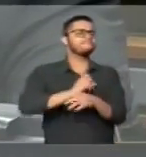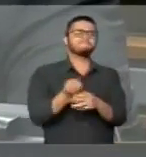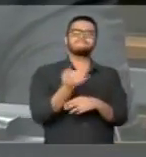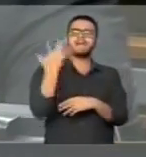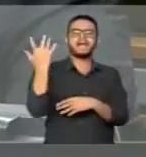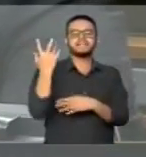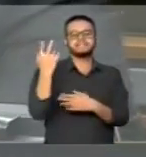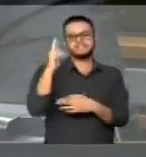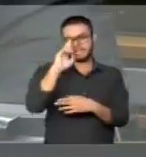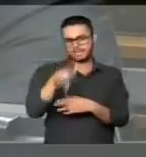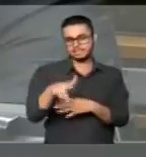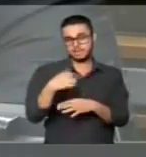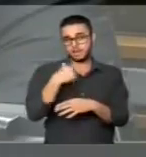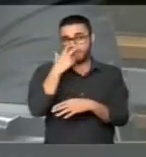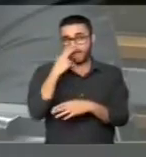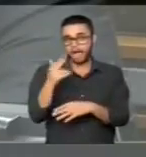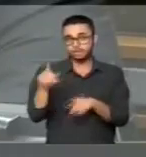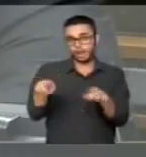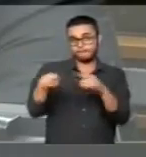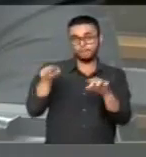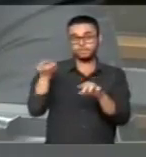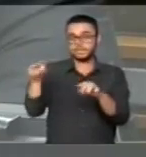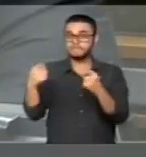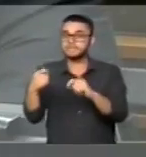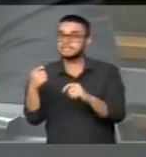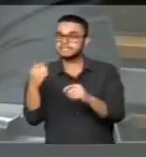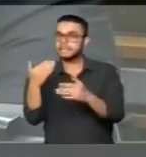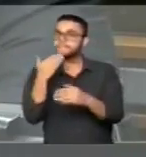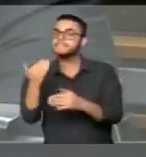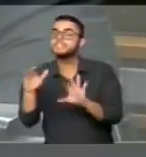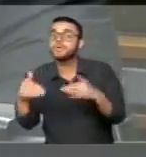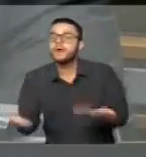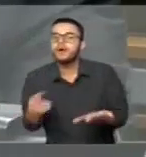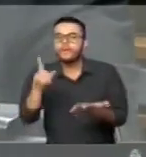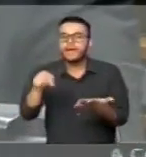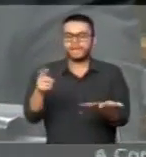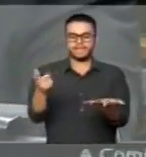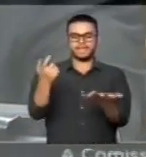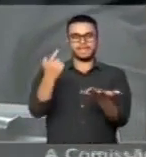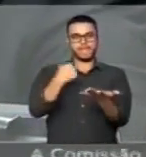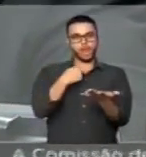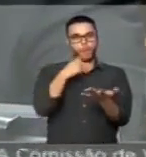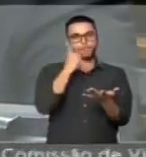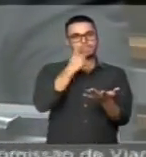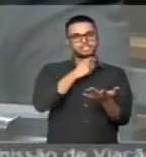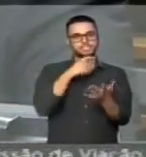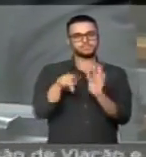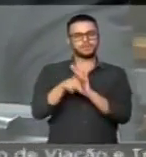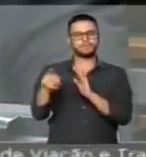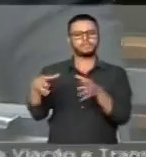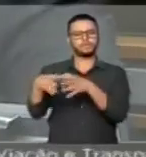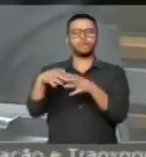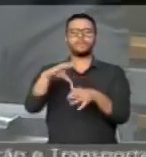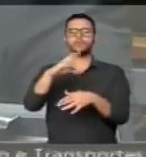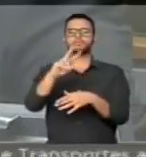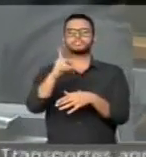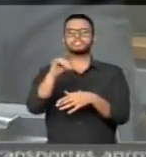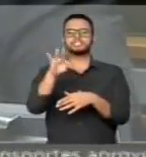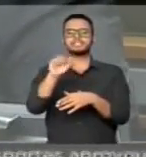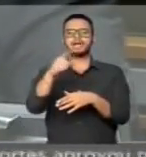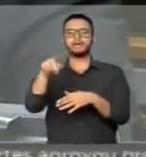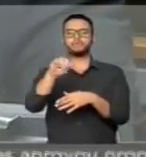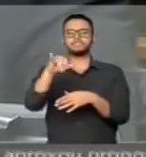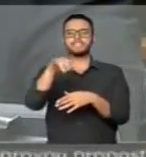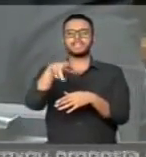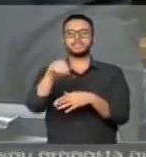Eu acho que a música que ele tem que pedir é a música Eu Menti, do Chitãozinho e Chororó. Eu gostaria aqui, de